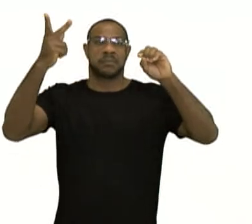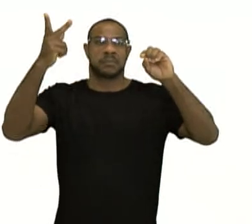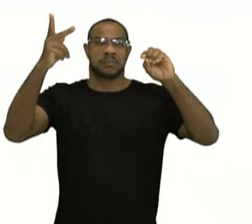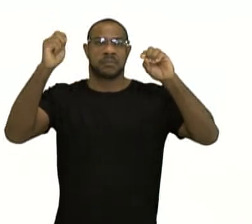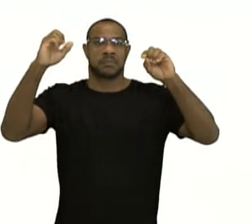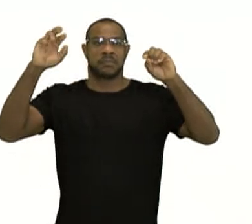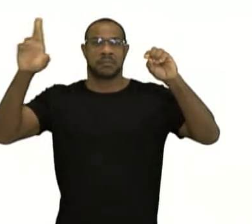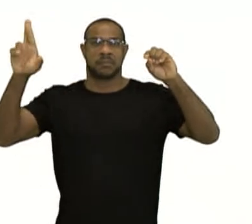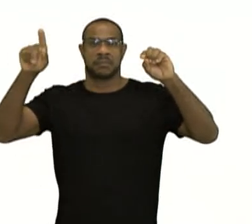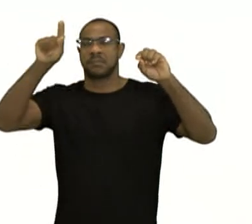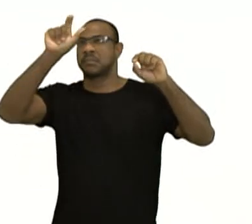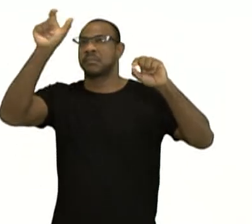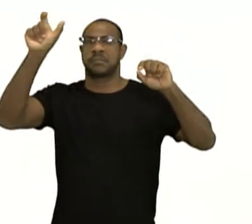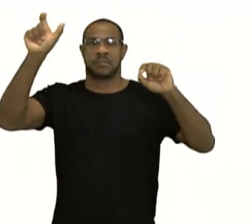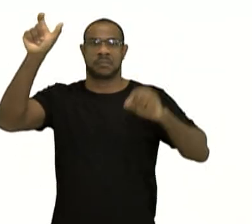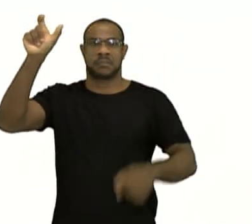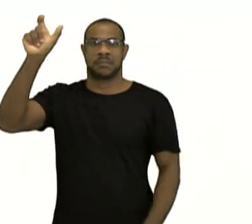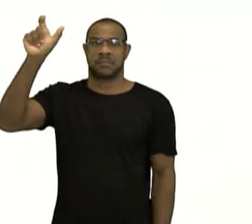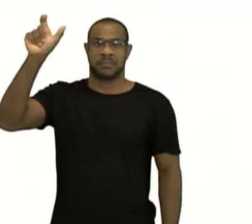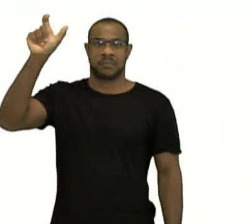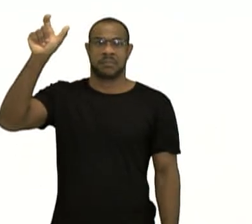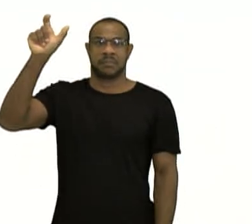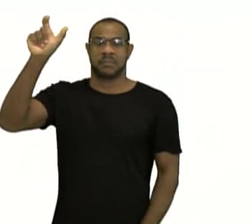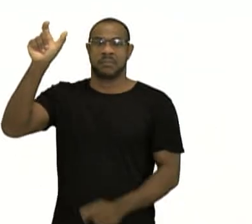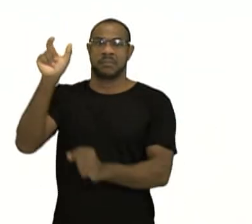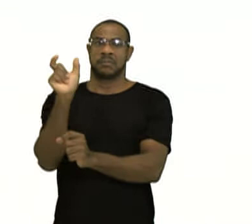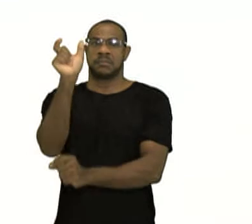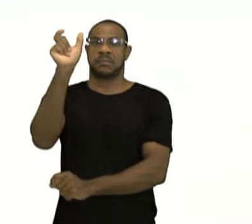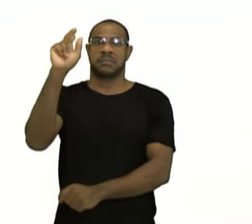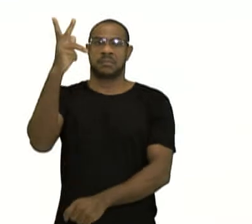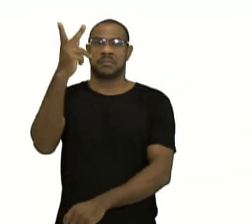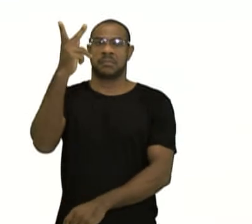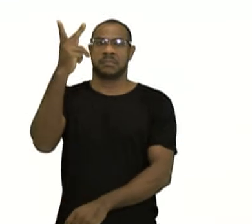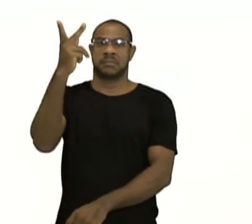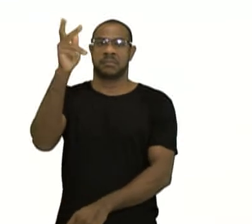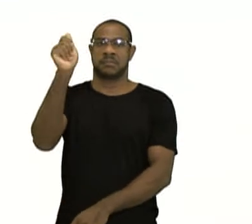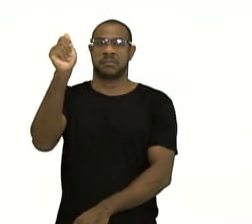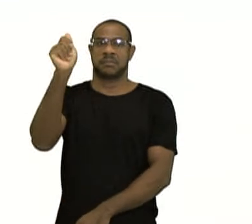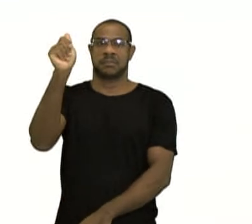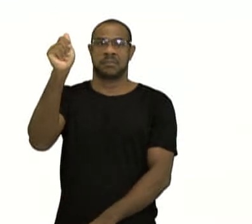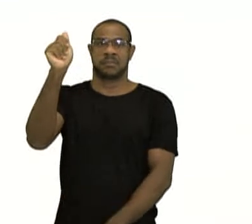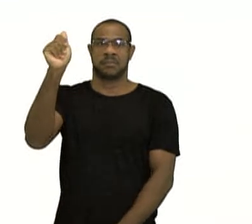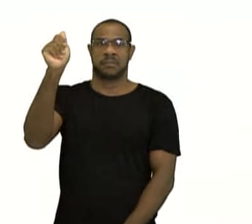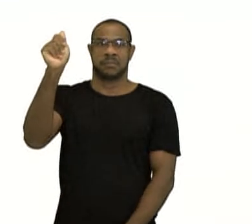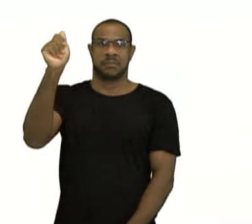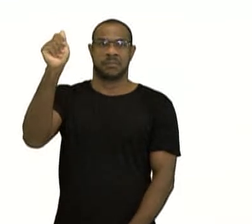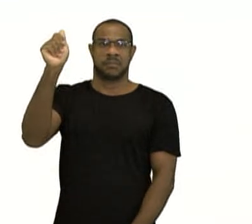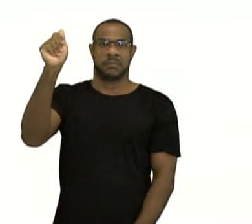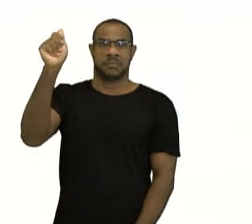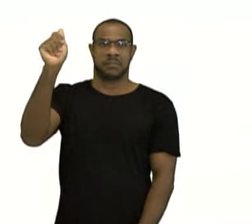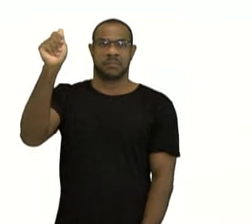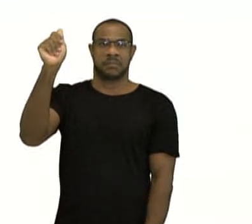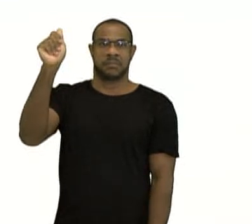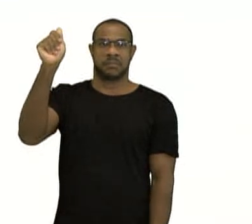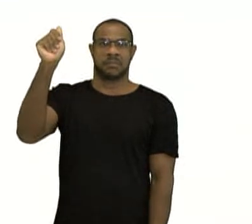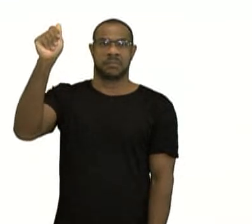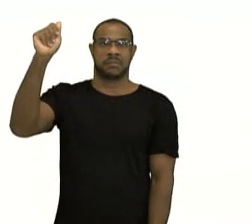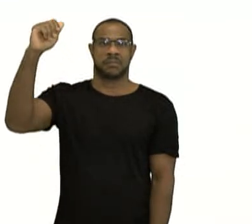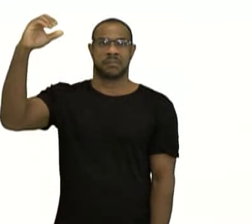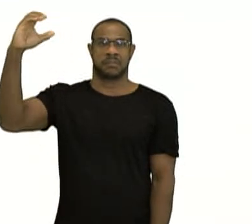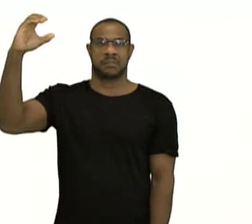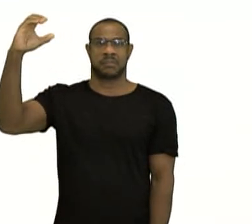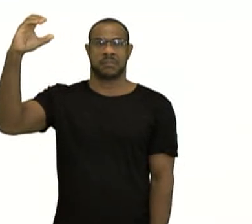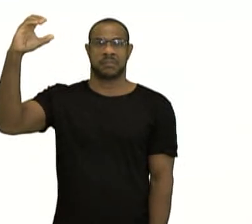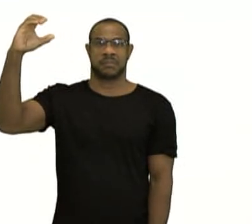hacer é H-A-C, certo? Essa raiz vai mudar. Ela não vai mais